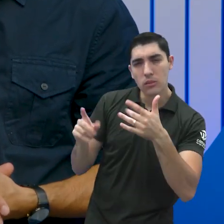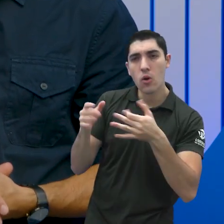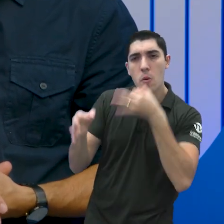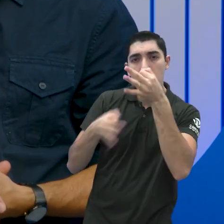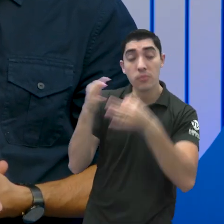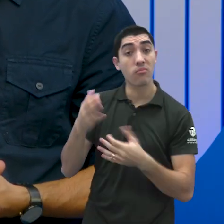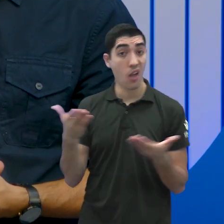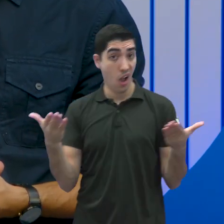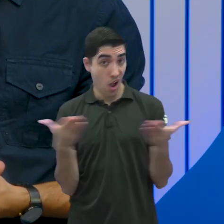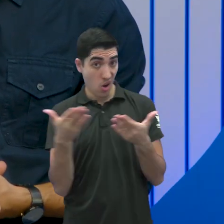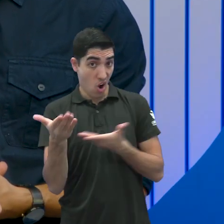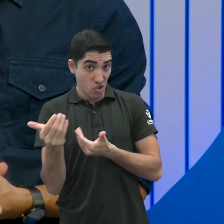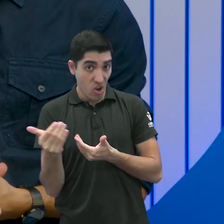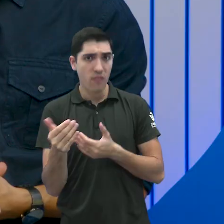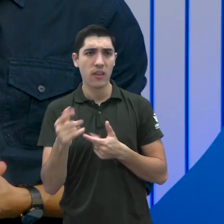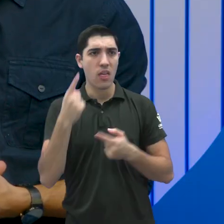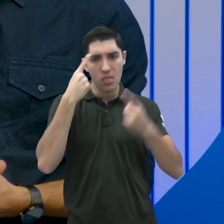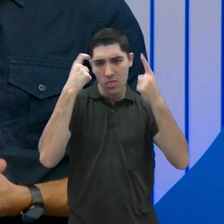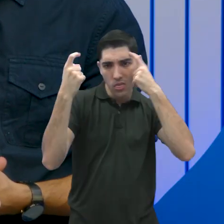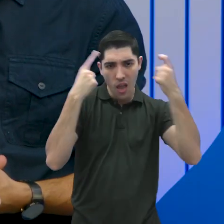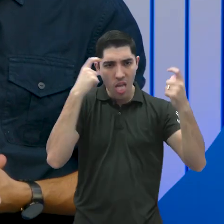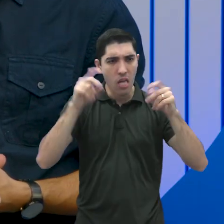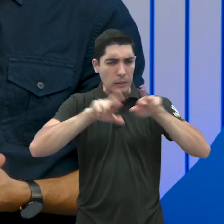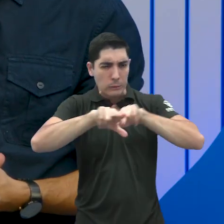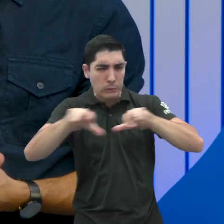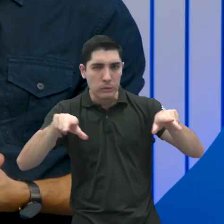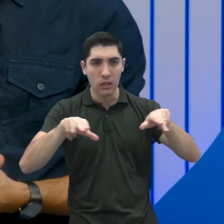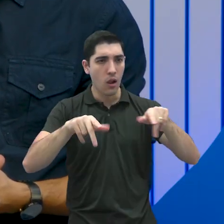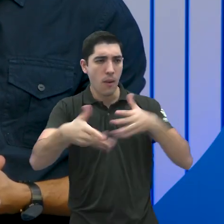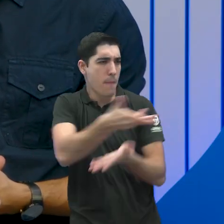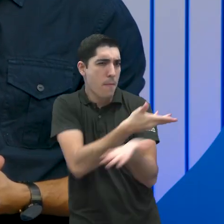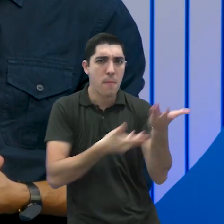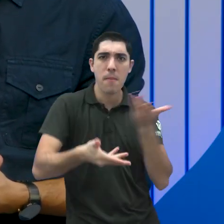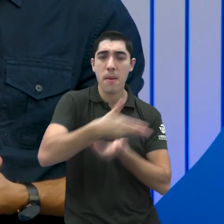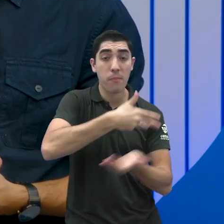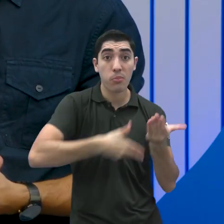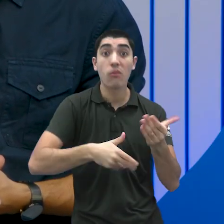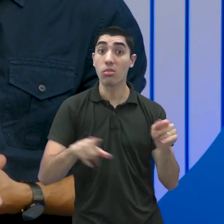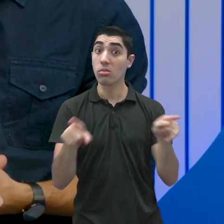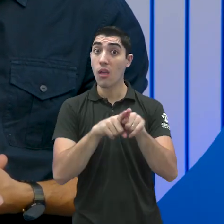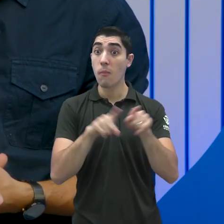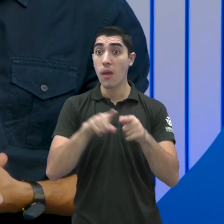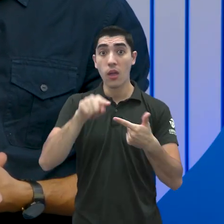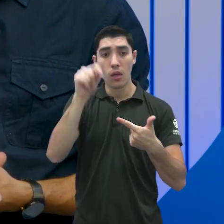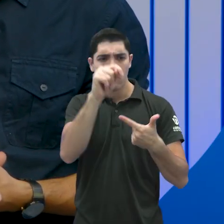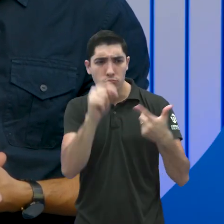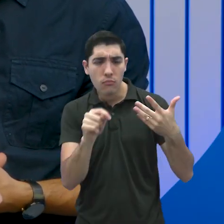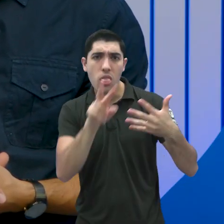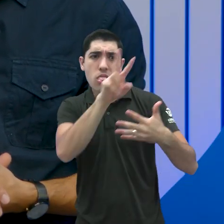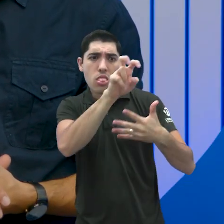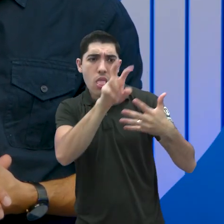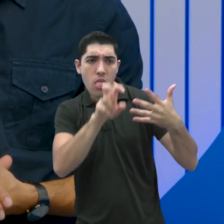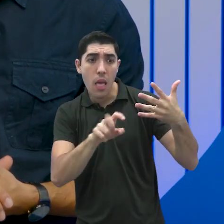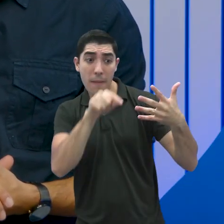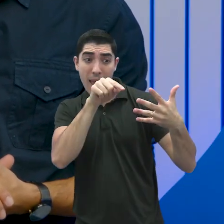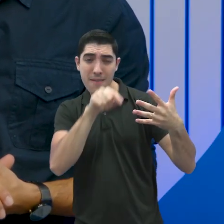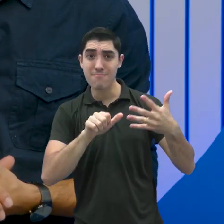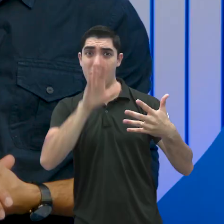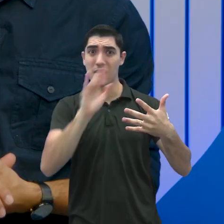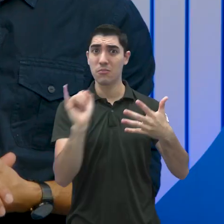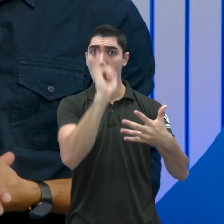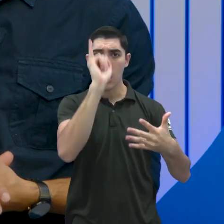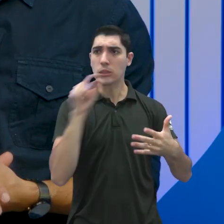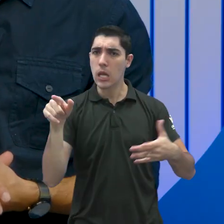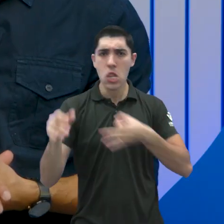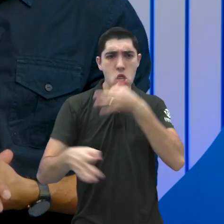os jovens compartilham ideias, se organizam e também podem apontar os assuntos que